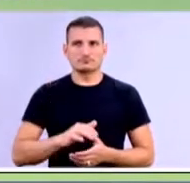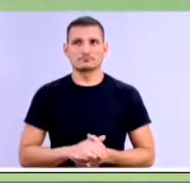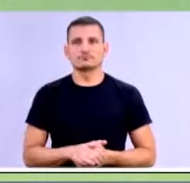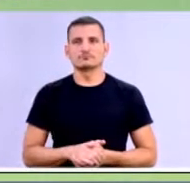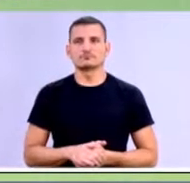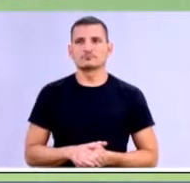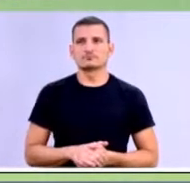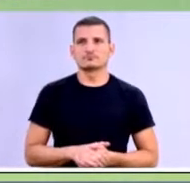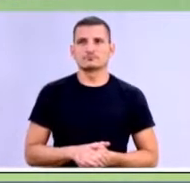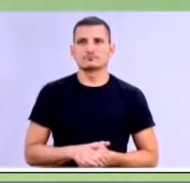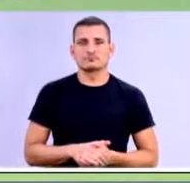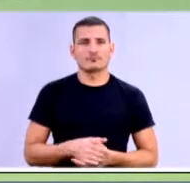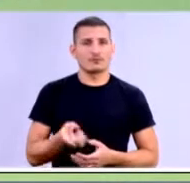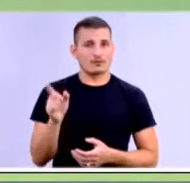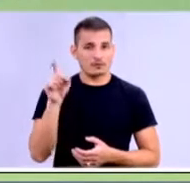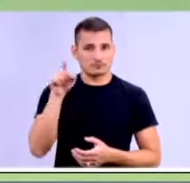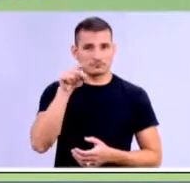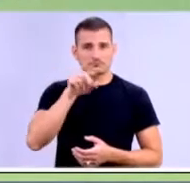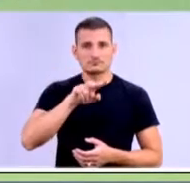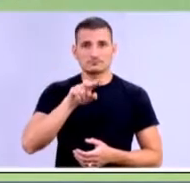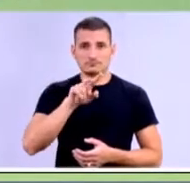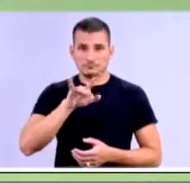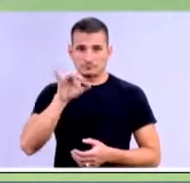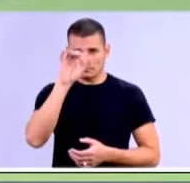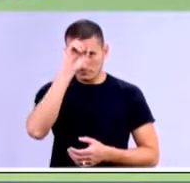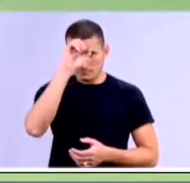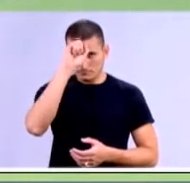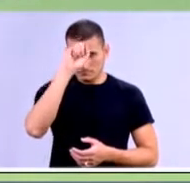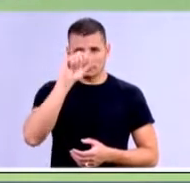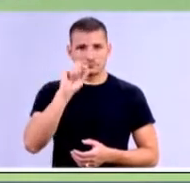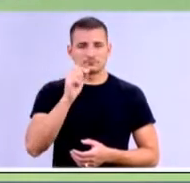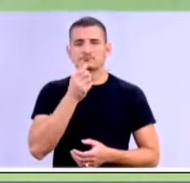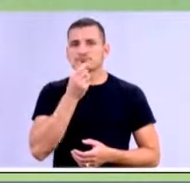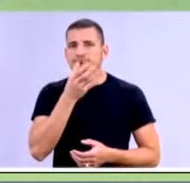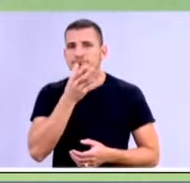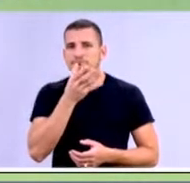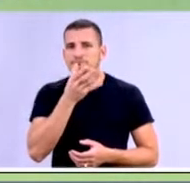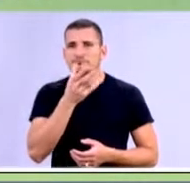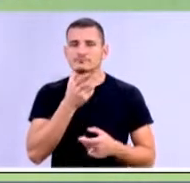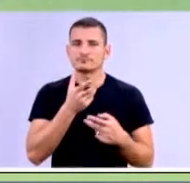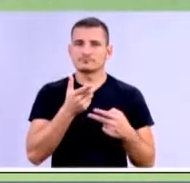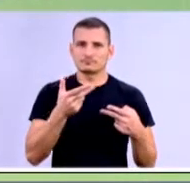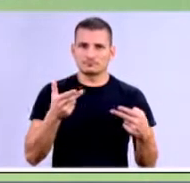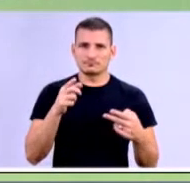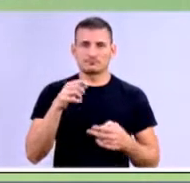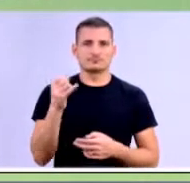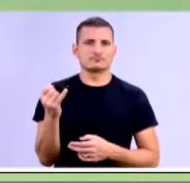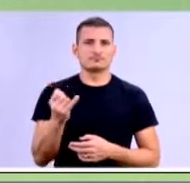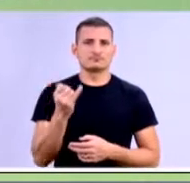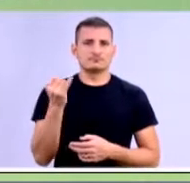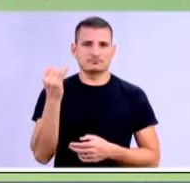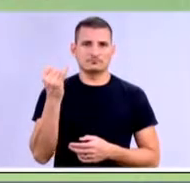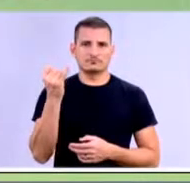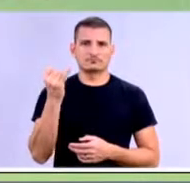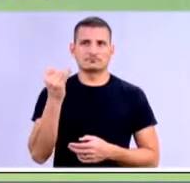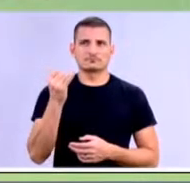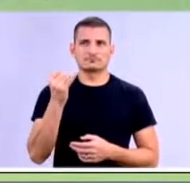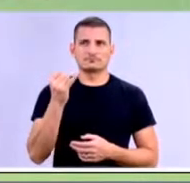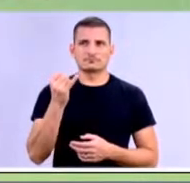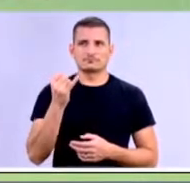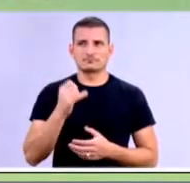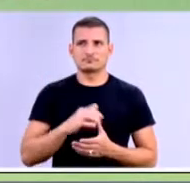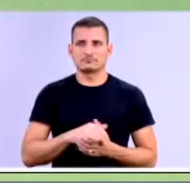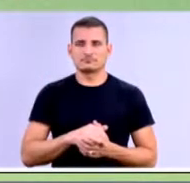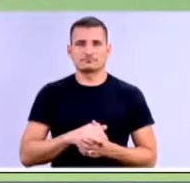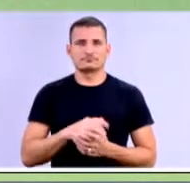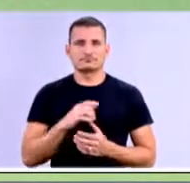Aqui você vai aprender os bons costumes. Olha só, é importante seguirmos